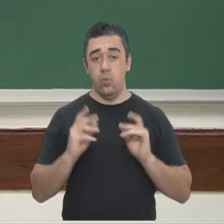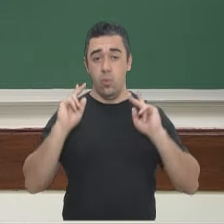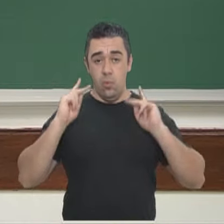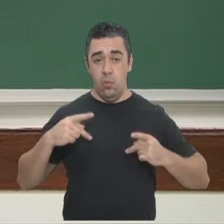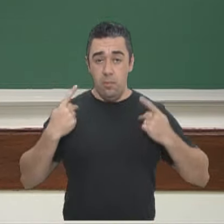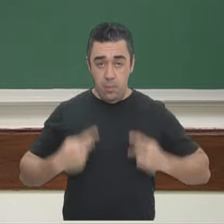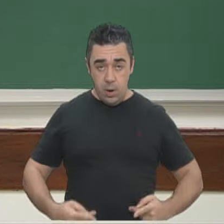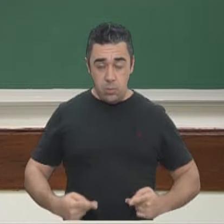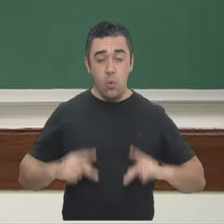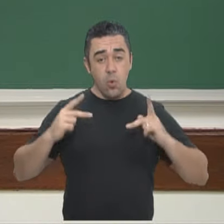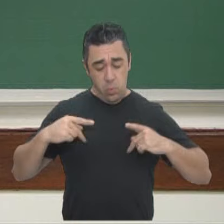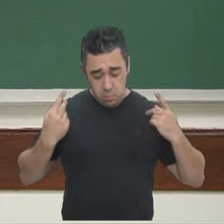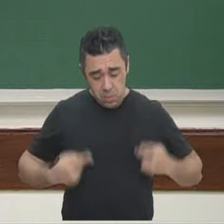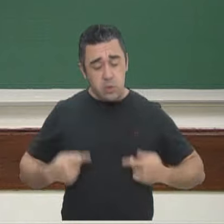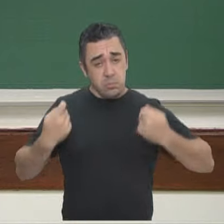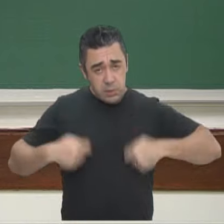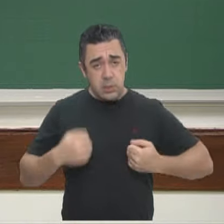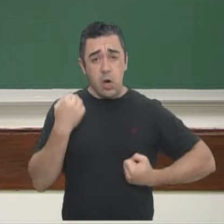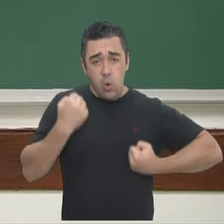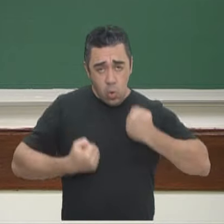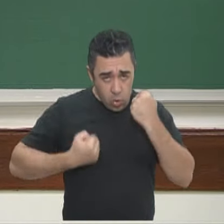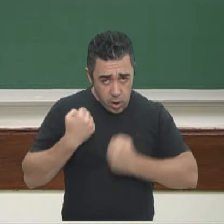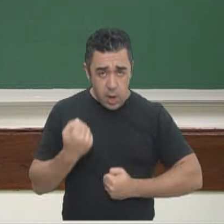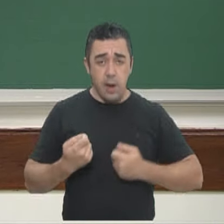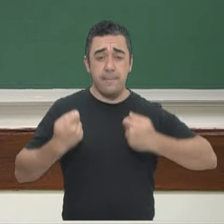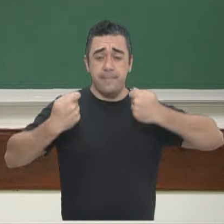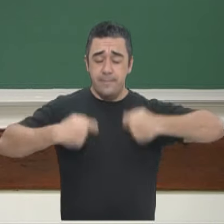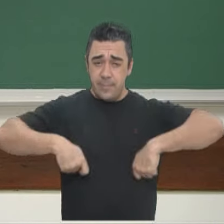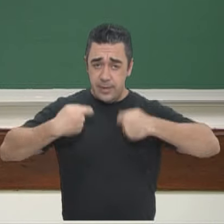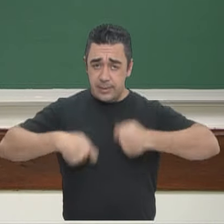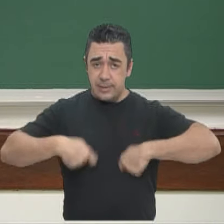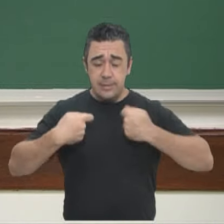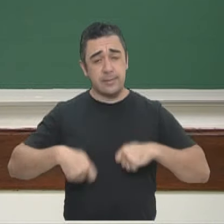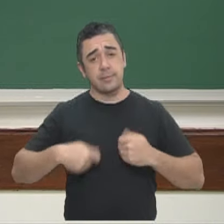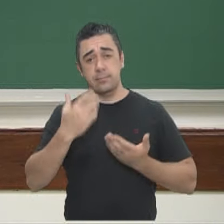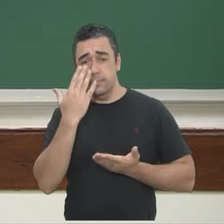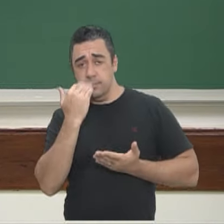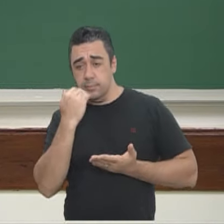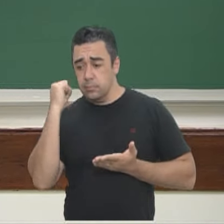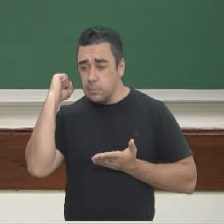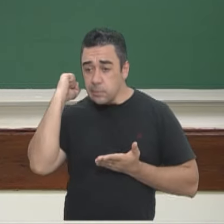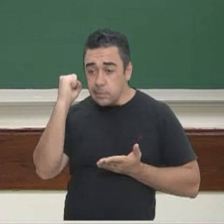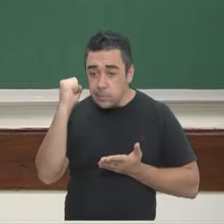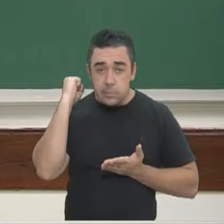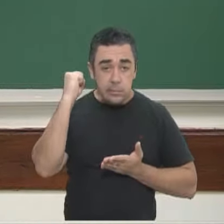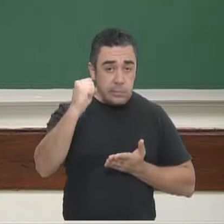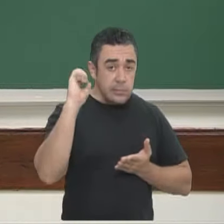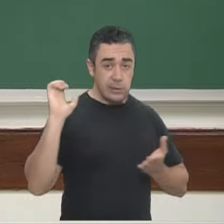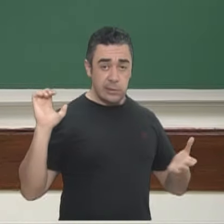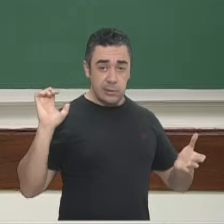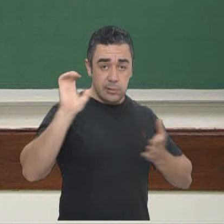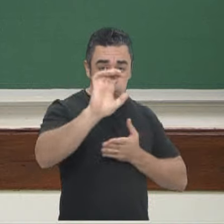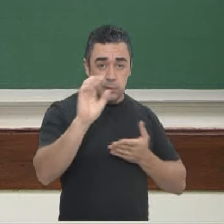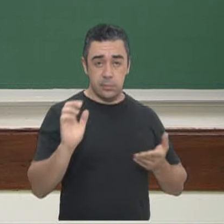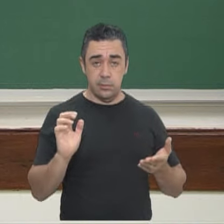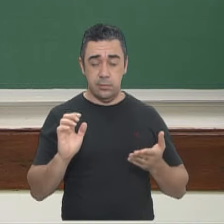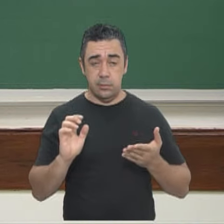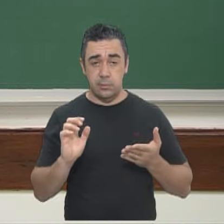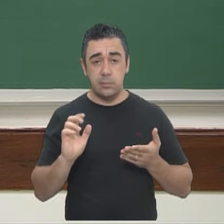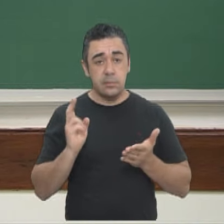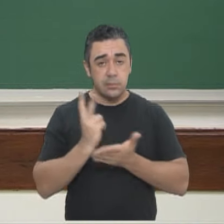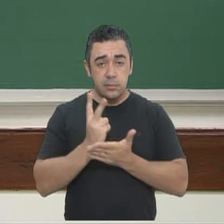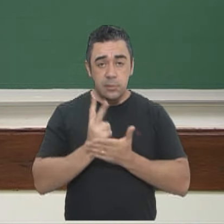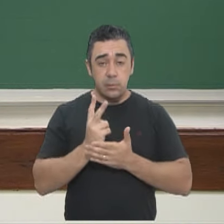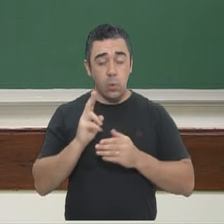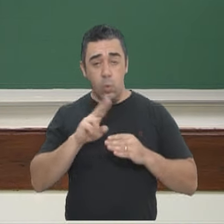a necessidade de correr, ele sempre teve a necessidade de lançar, de fazer um arremesso,